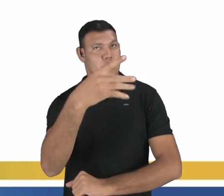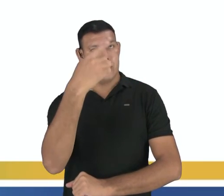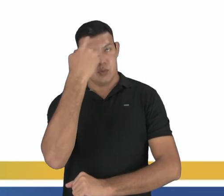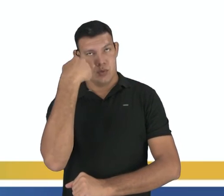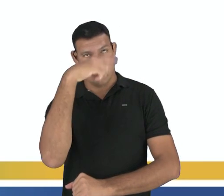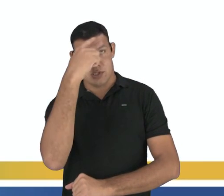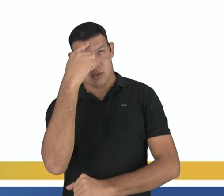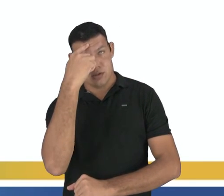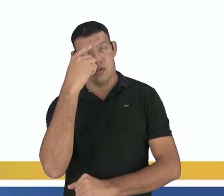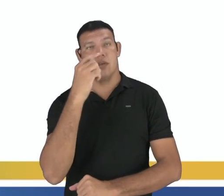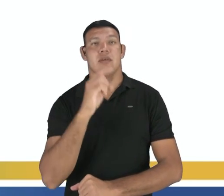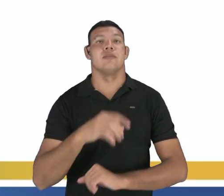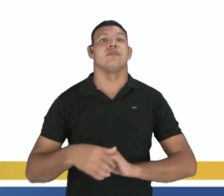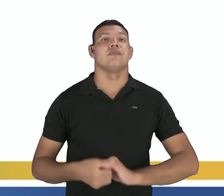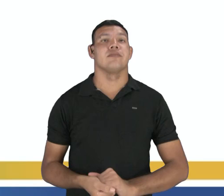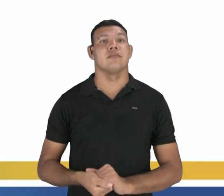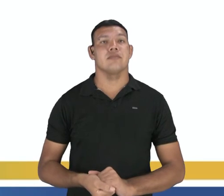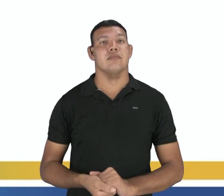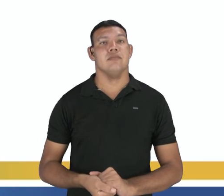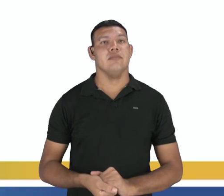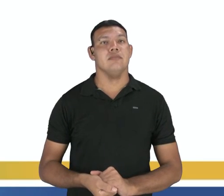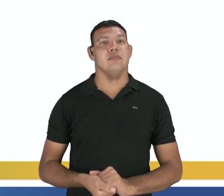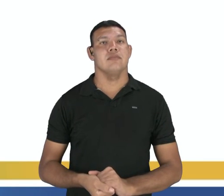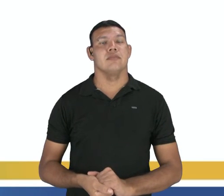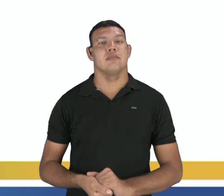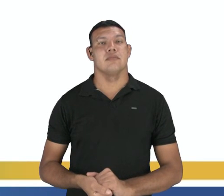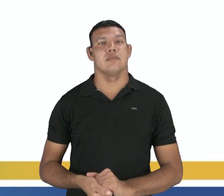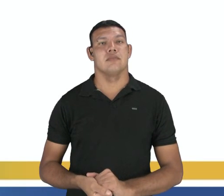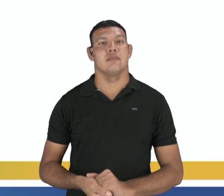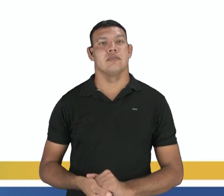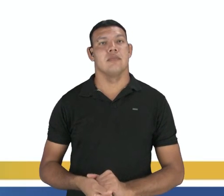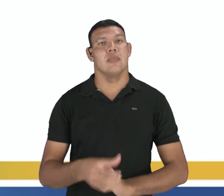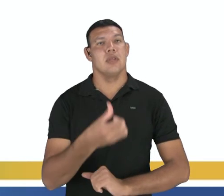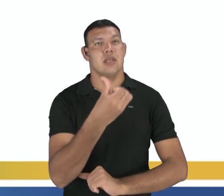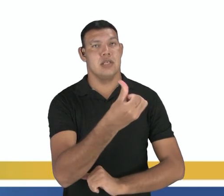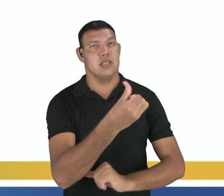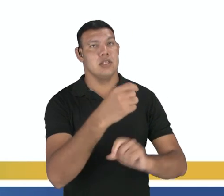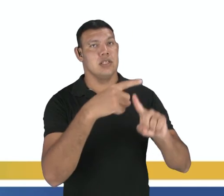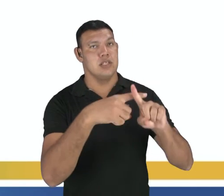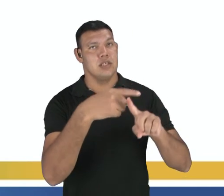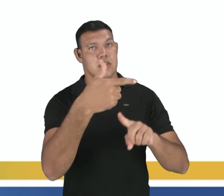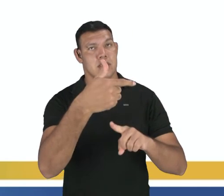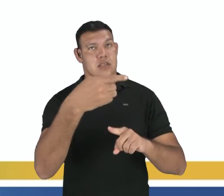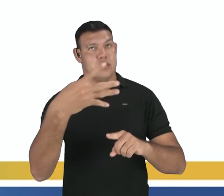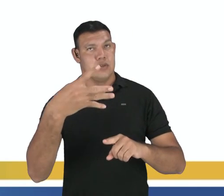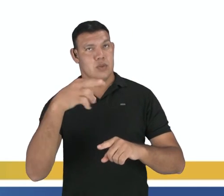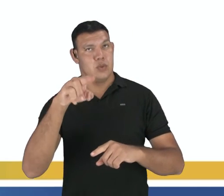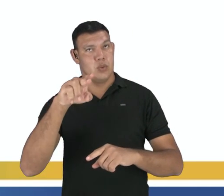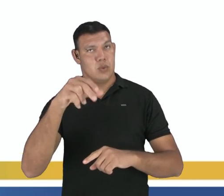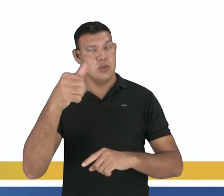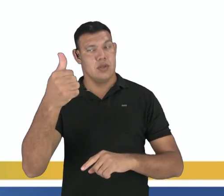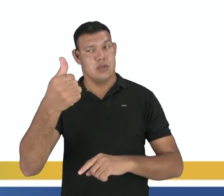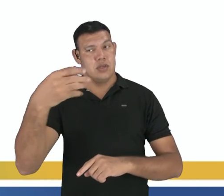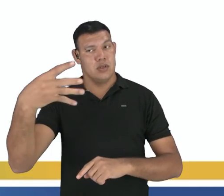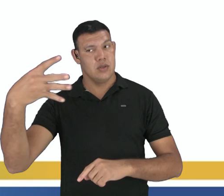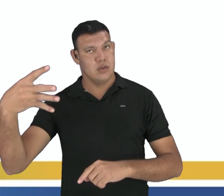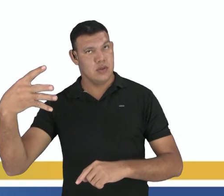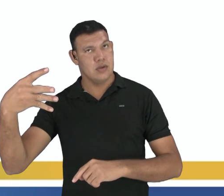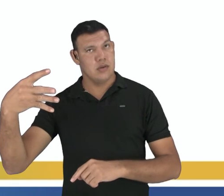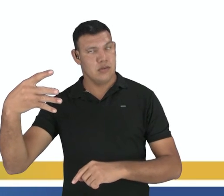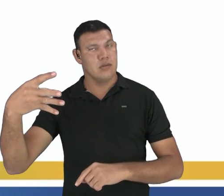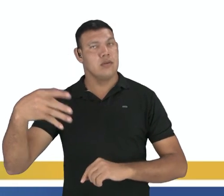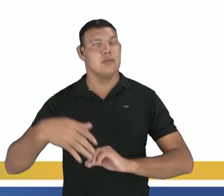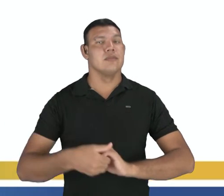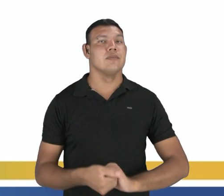você fazer o produto entre esses dois números, 6 e 24. E aí nós vamos ter 144